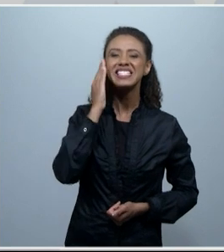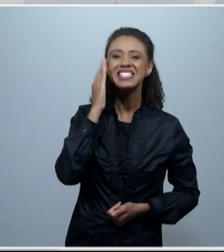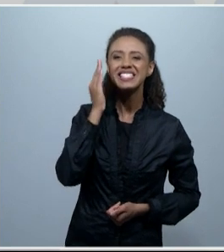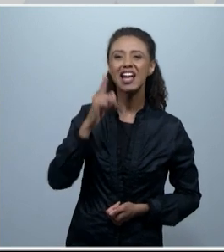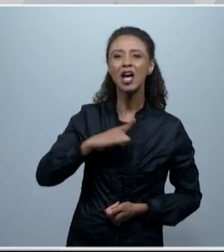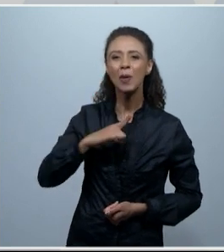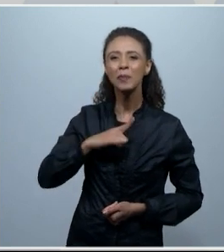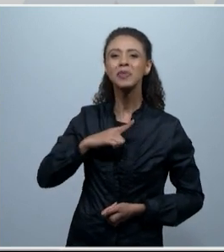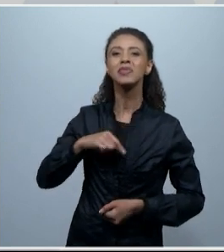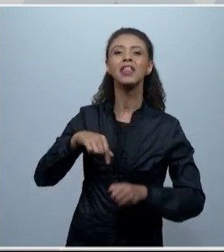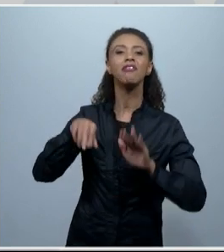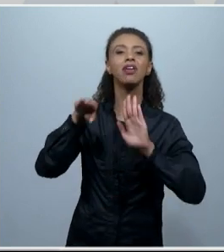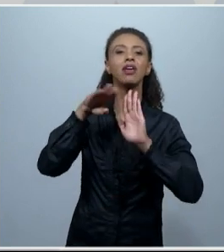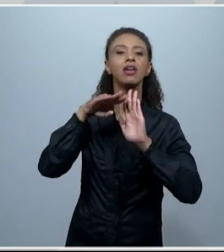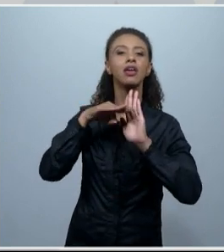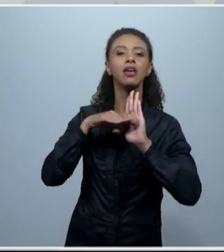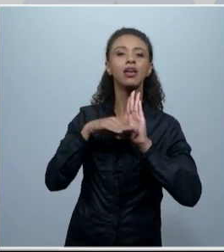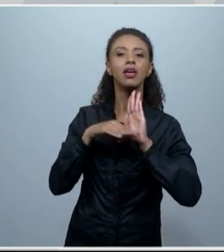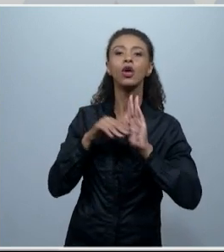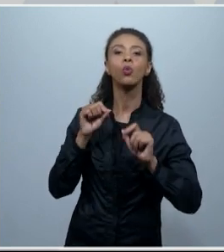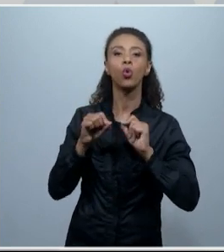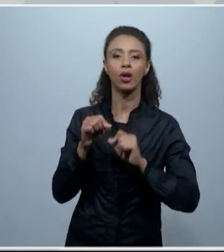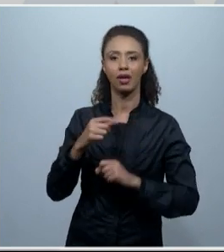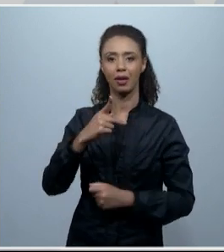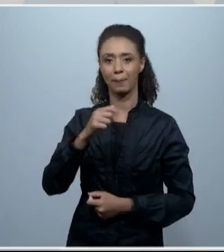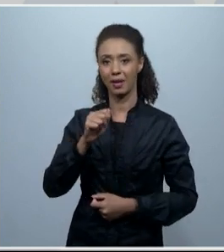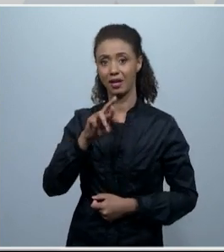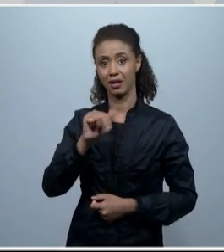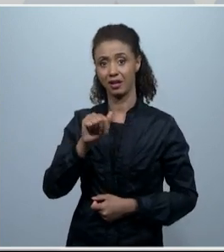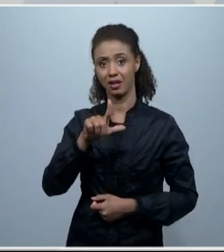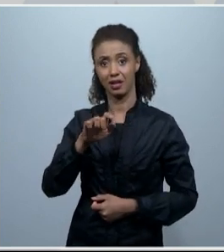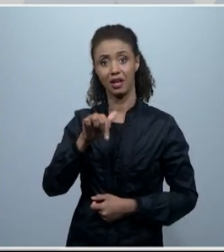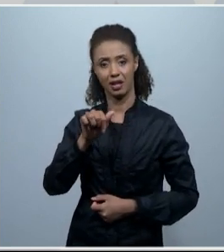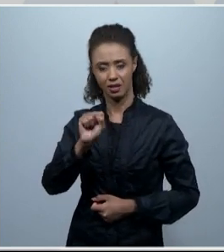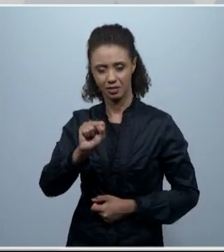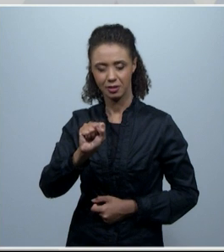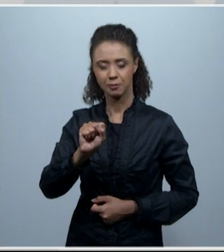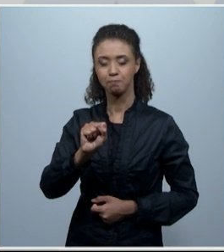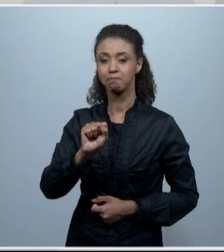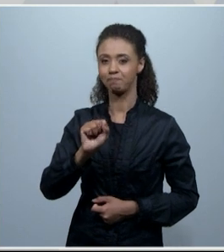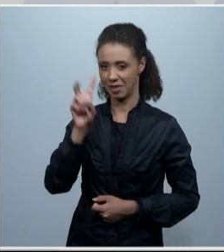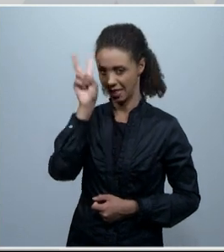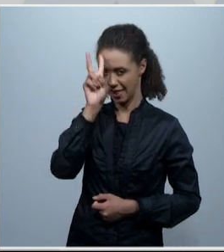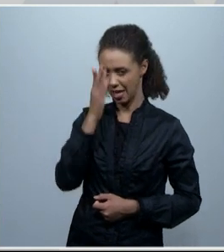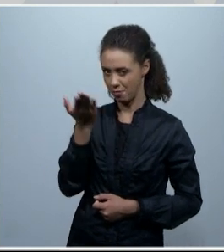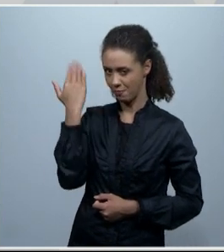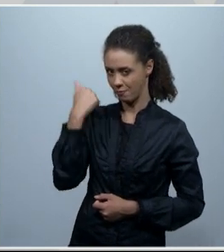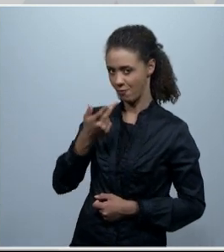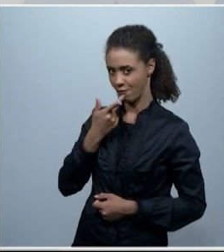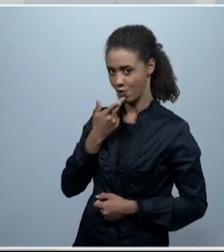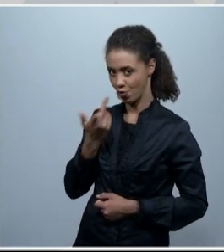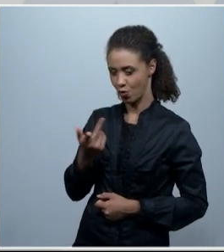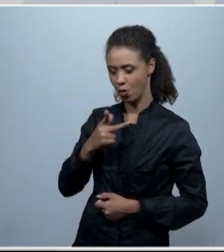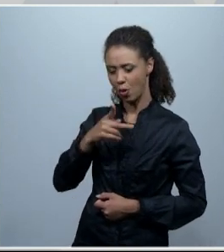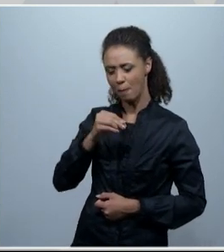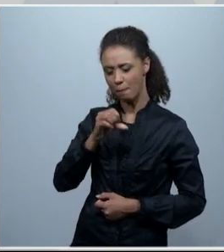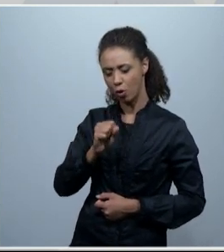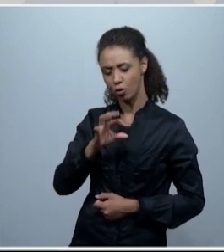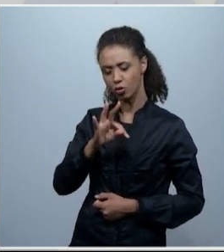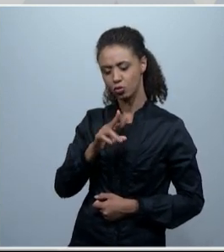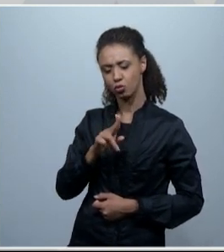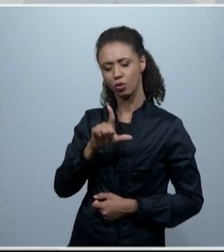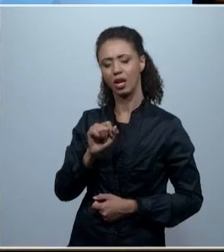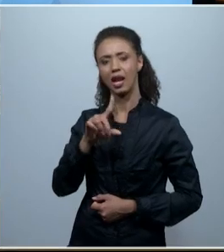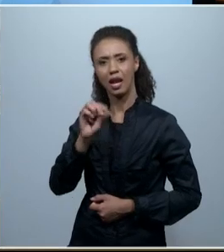falou aquele por seu lado das paralelas ele ele que diz que é por um